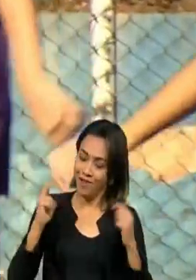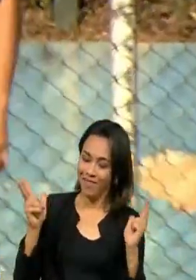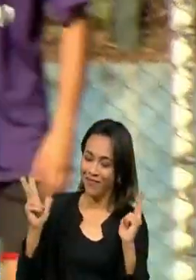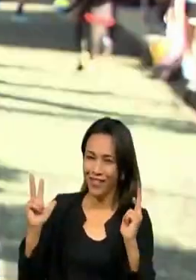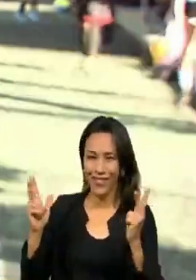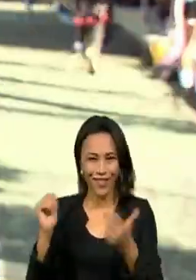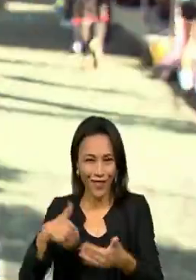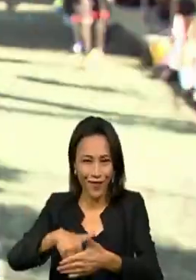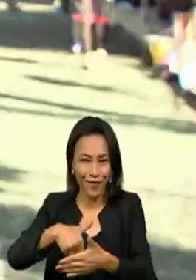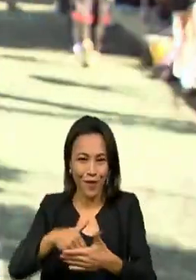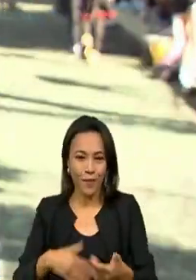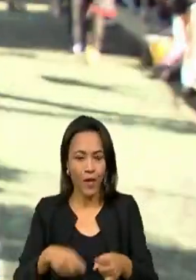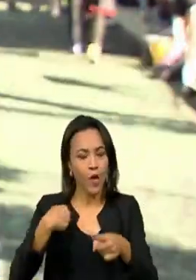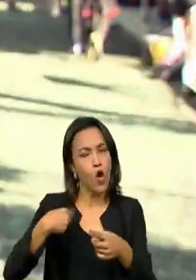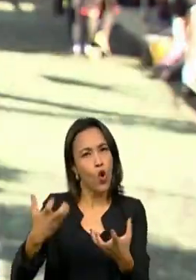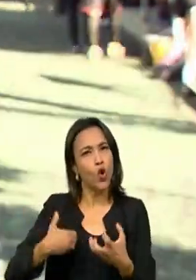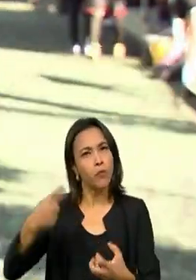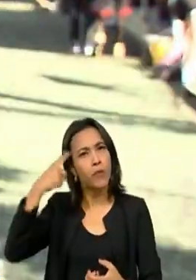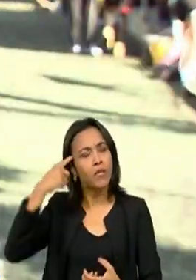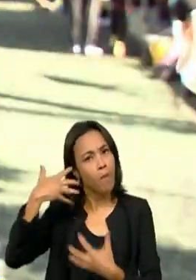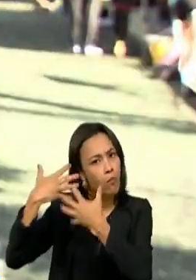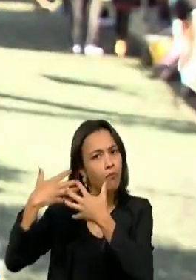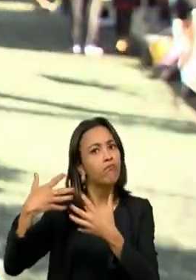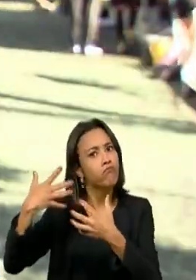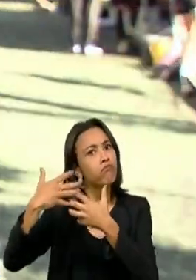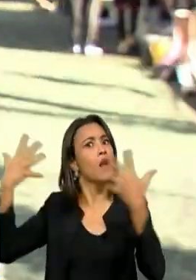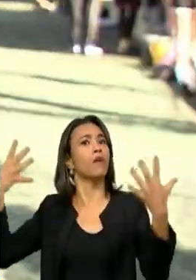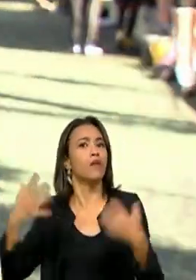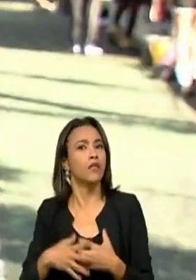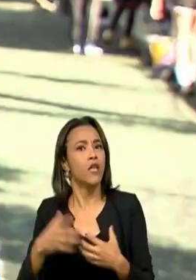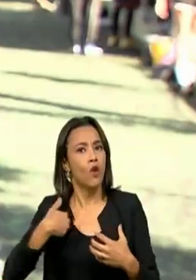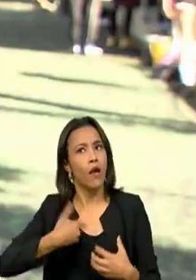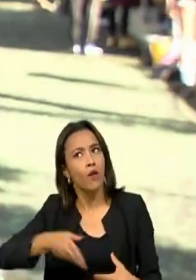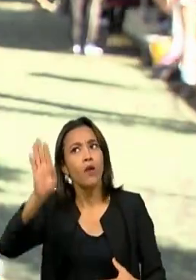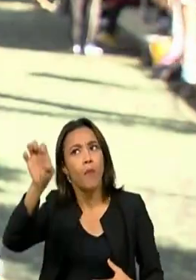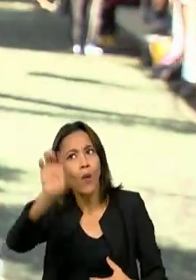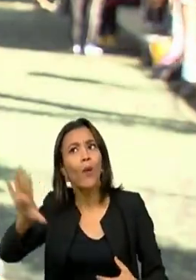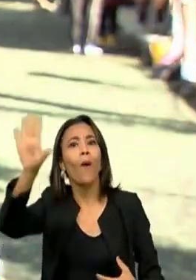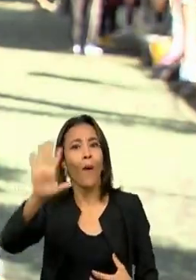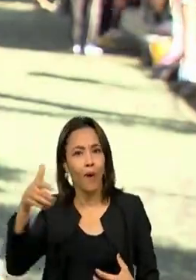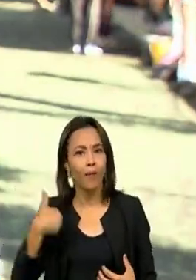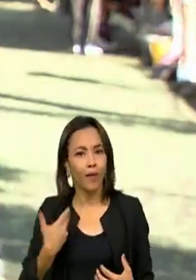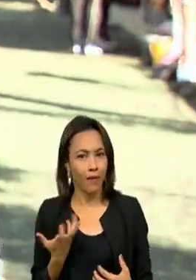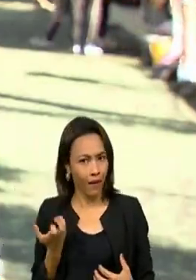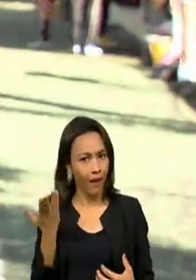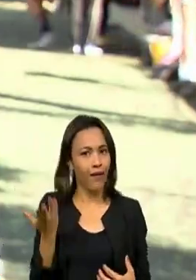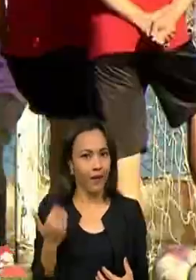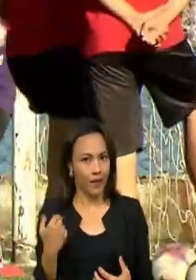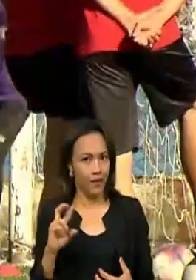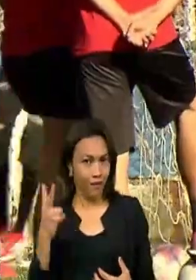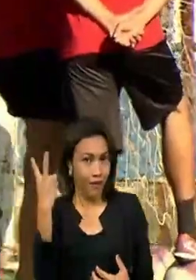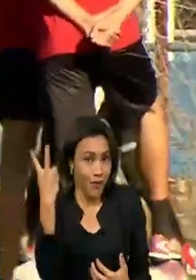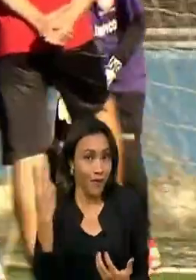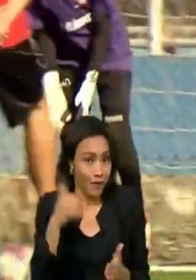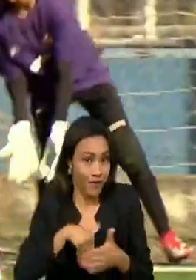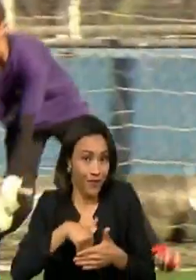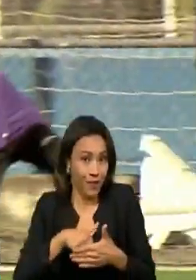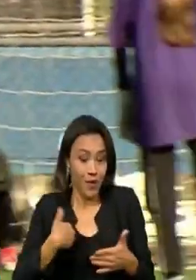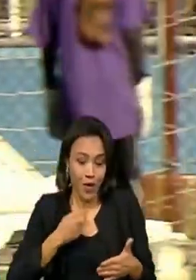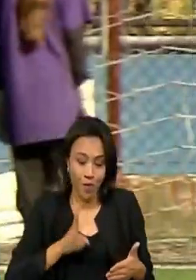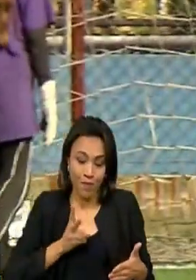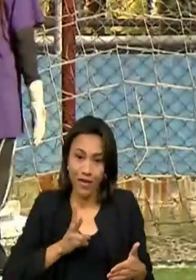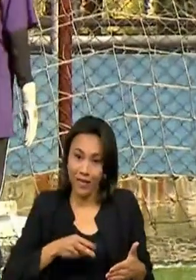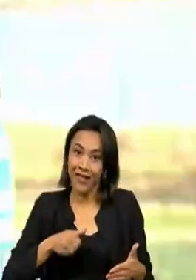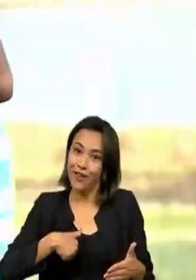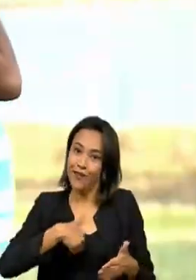com futebol. Eu gosto de pensar grande, eu quero sair daqui, ir para a Europa, tanto que o futebol aqui dentro não é tão valorizado e eu preciso me manter com o